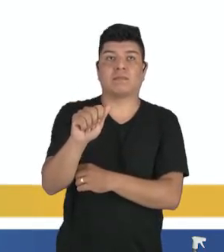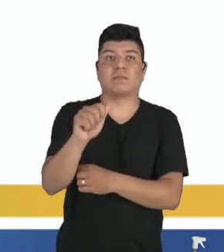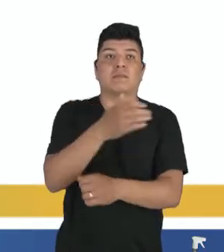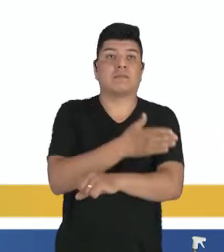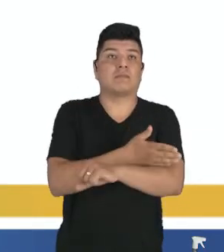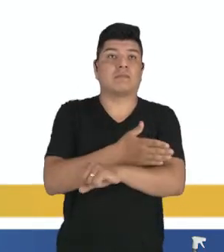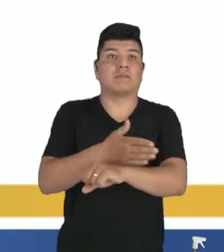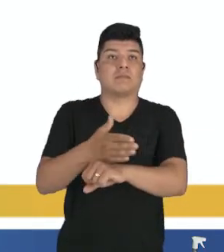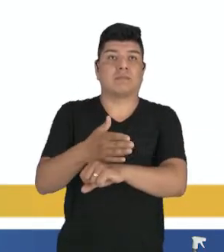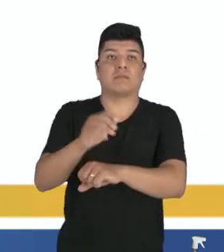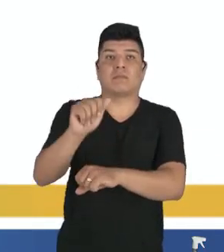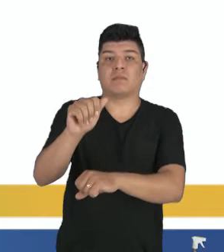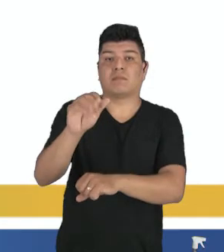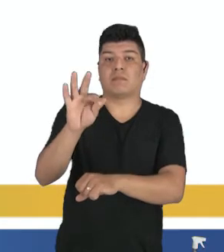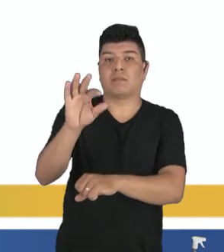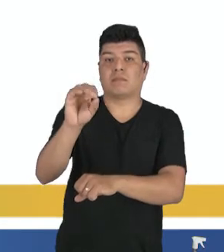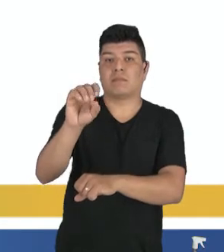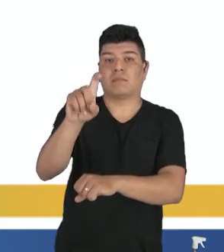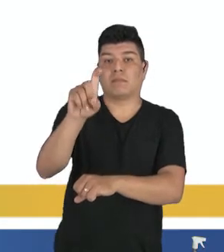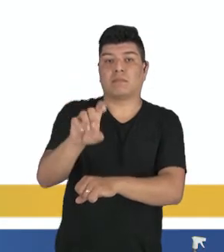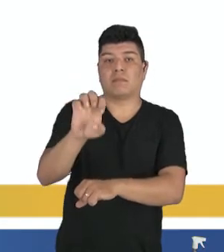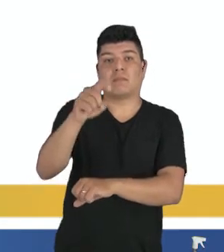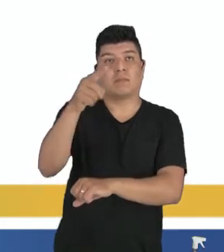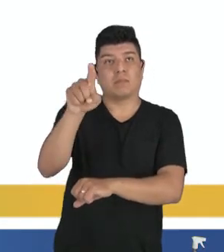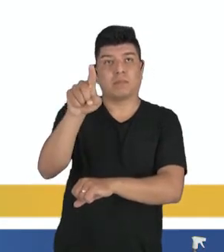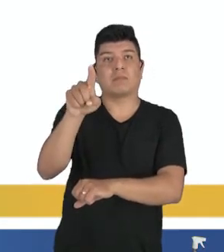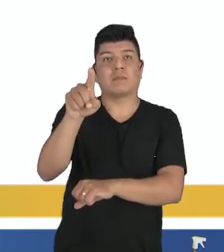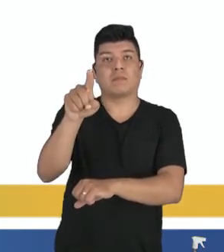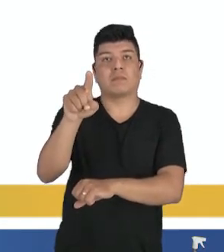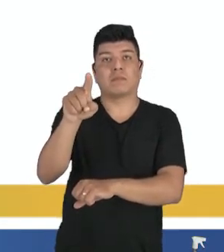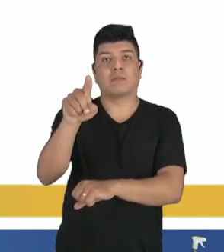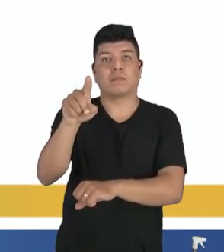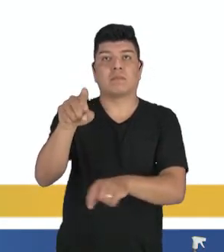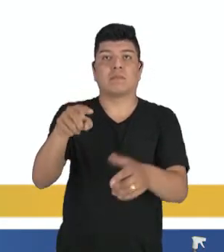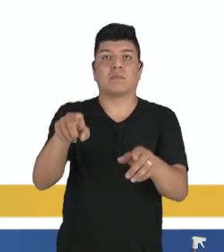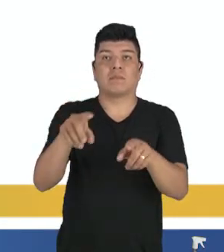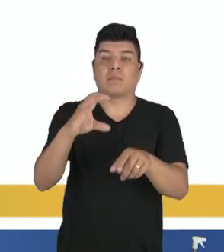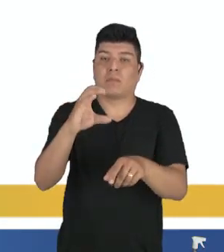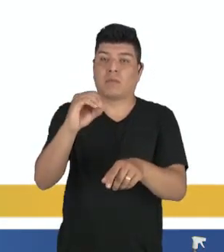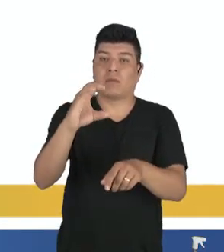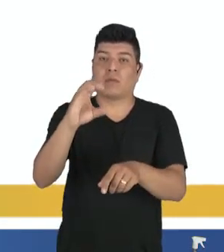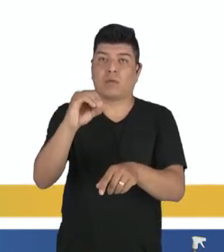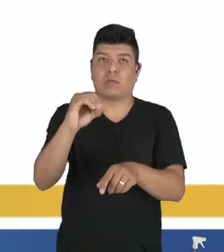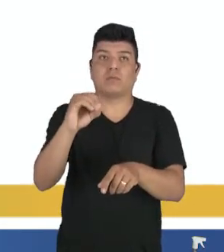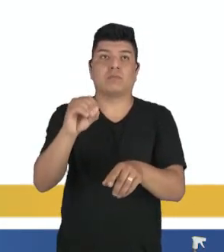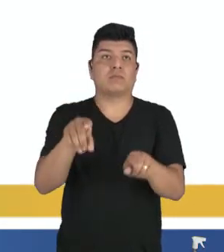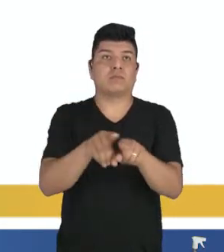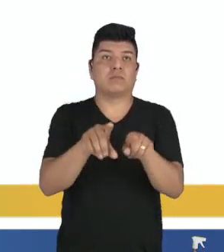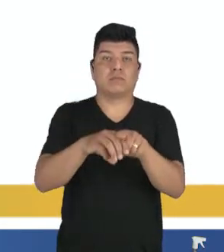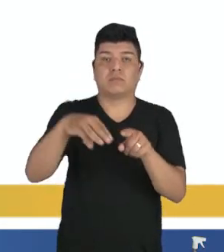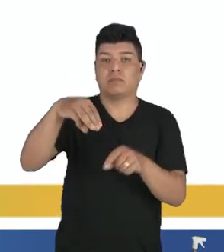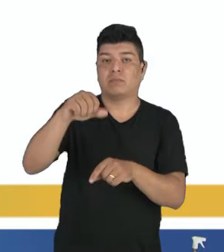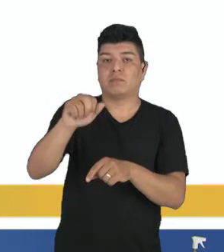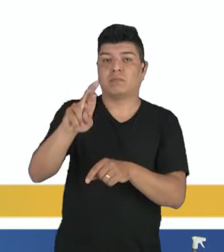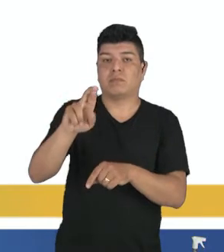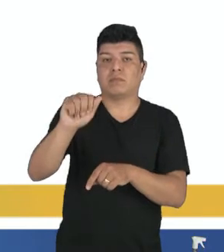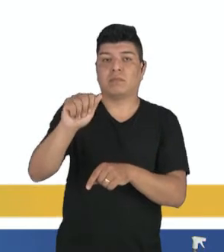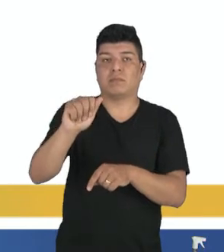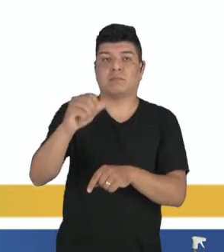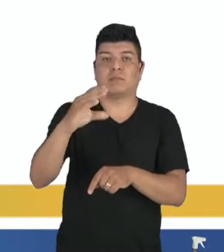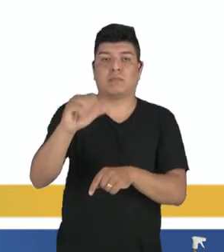tradicionais danças religiosas, o coco e o maracatu. Então, aí nós percebemos, né,